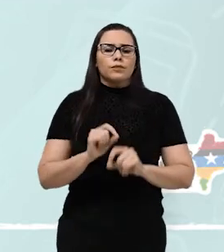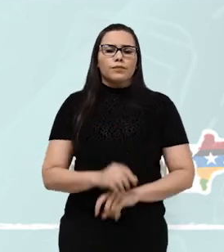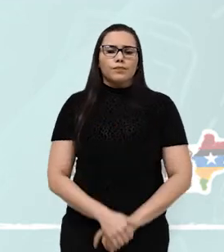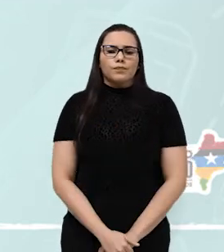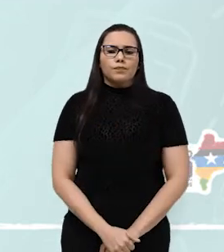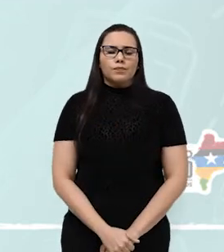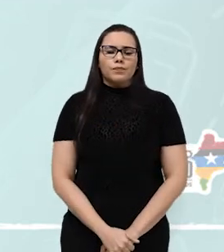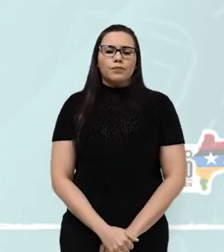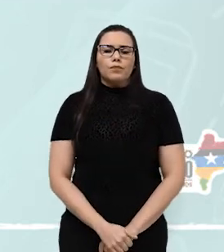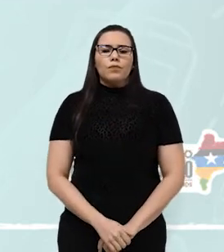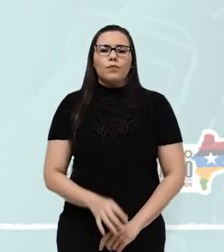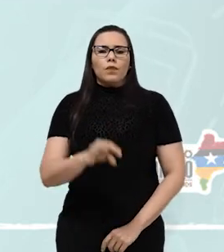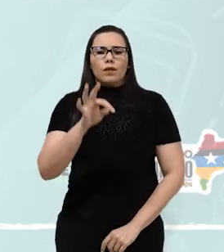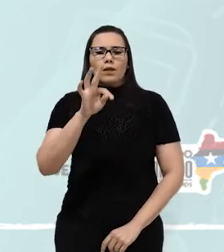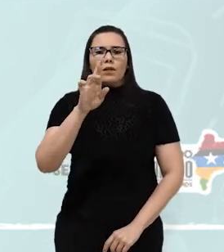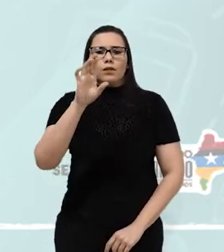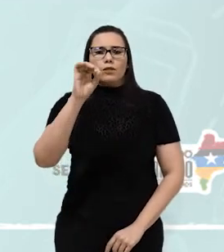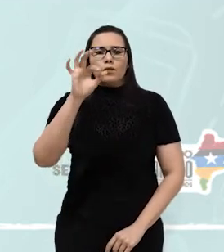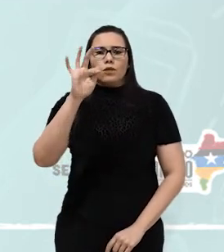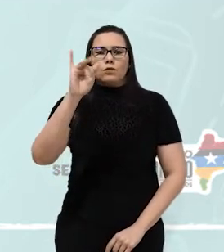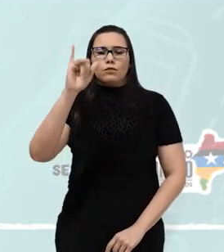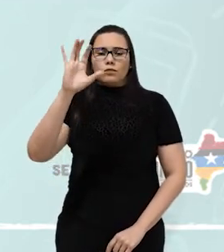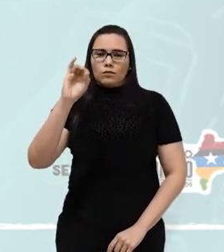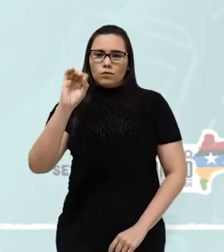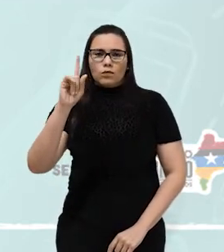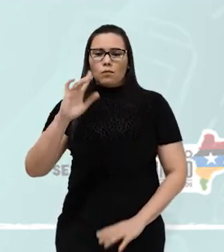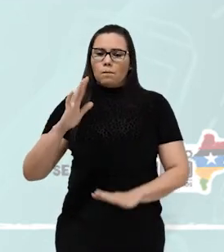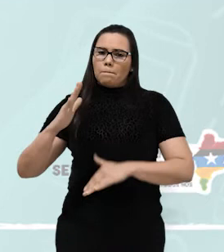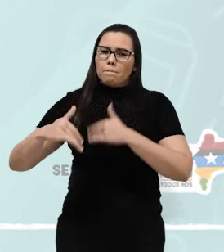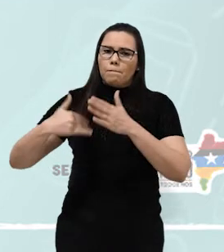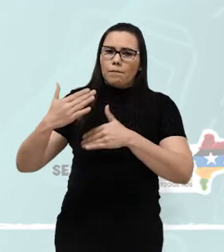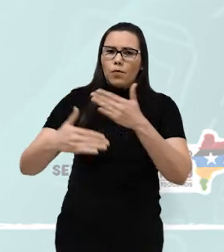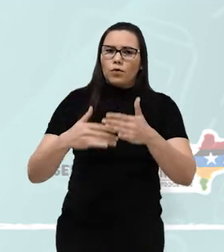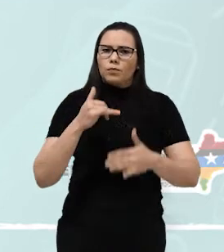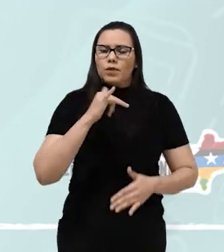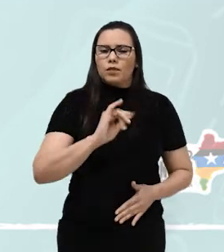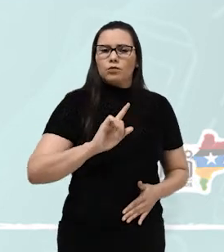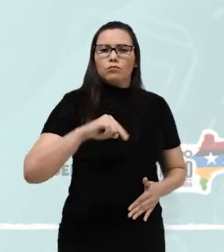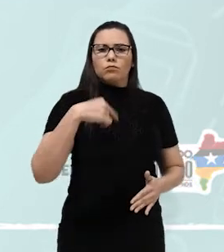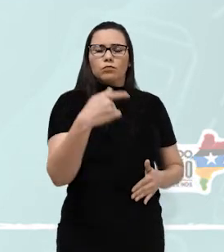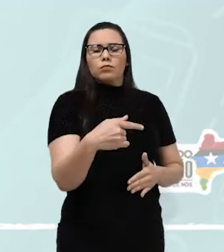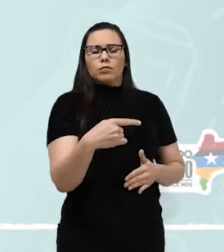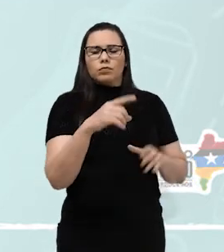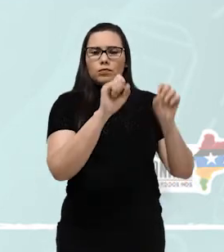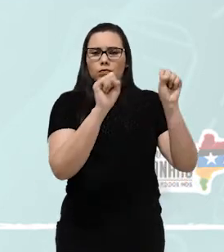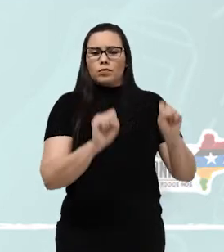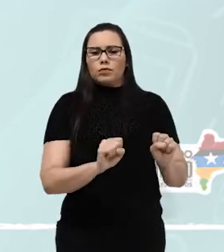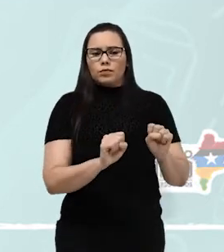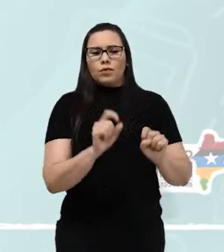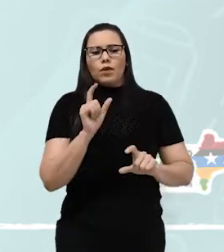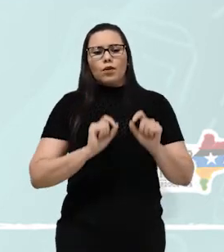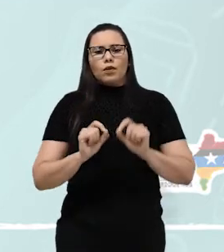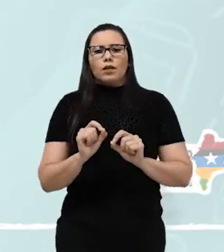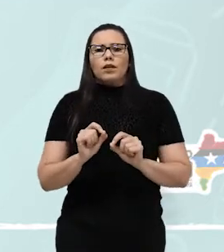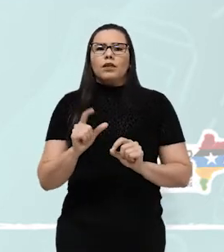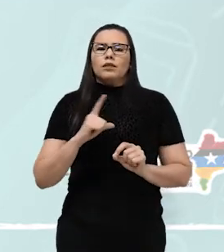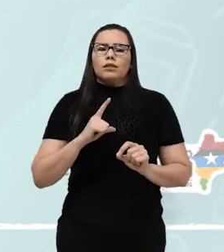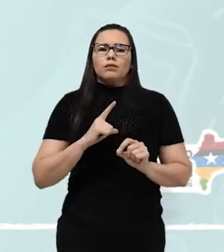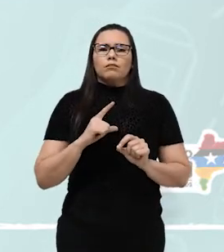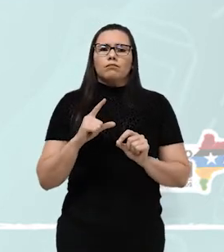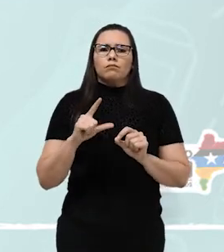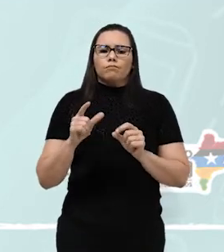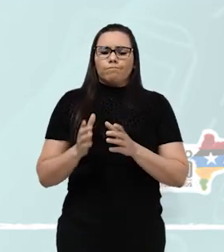é transferida para o nível trófico seguinte. O fluxo de energia nos ecossistemas, então, ele vai ser unidirecional